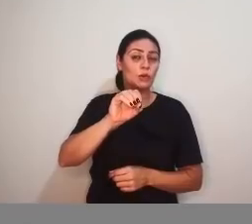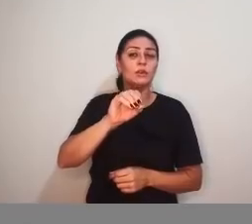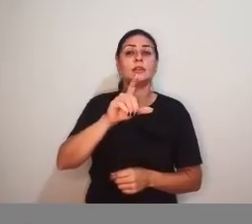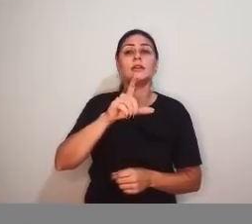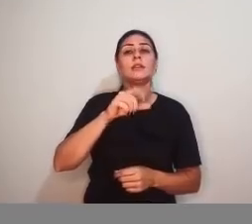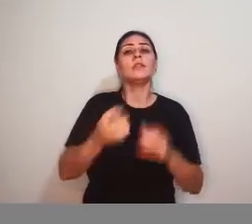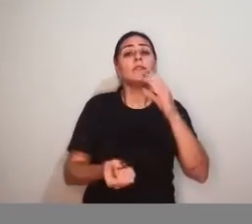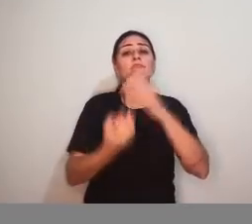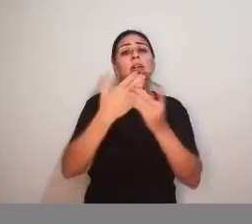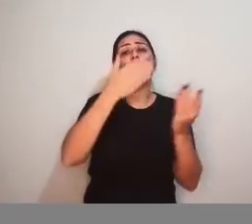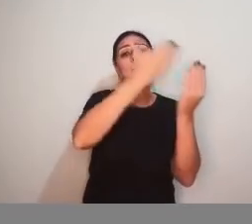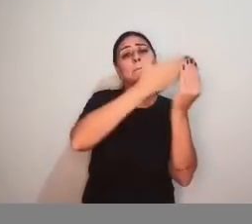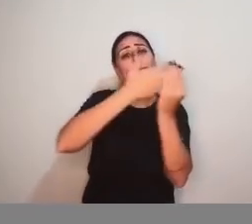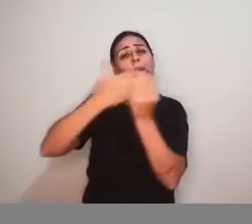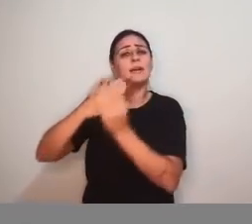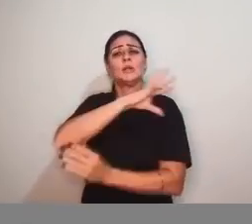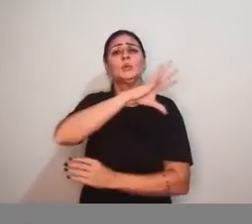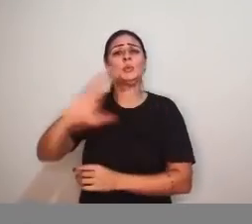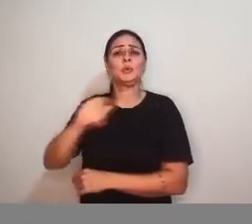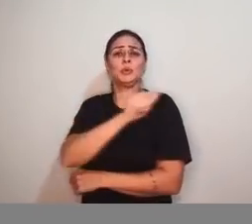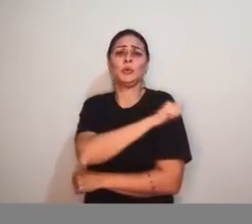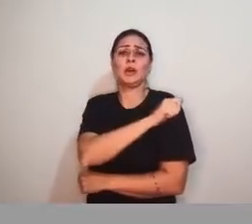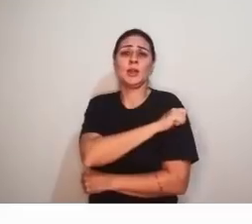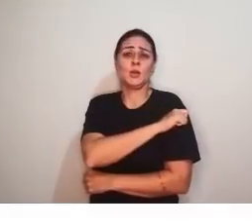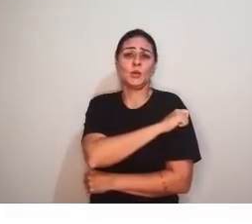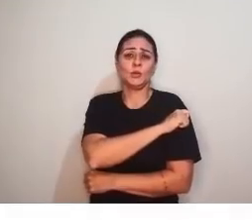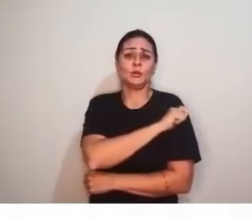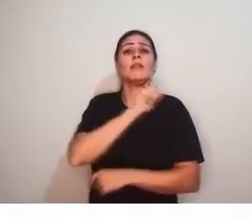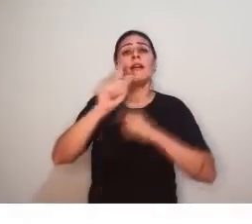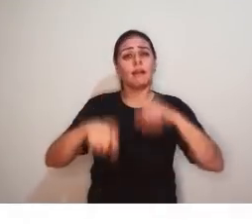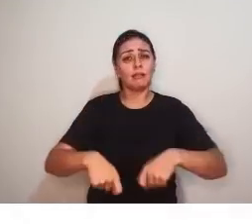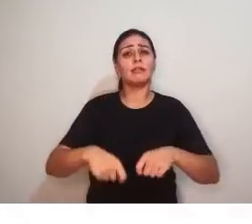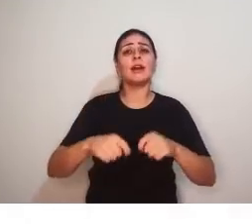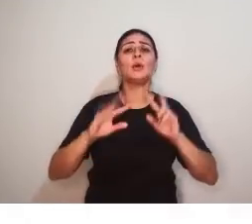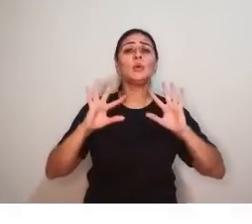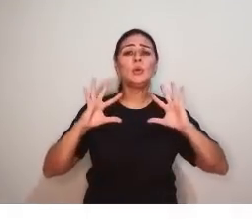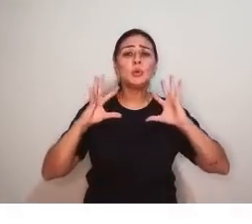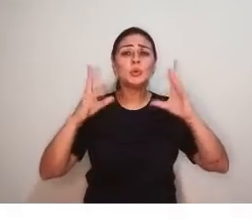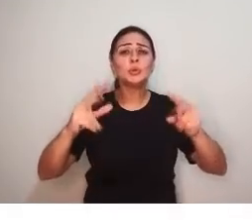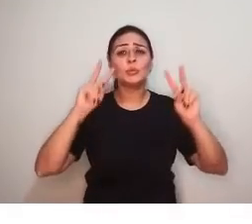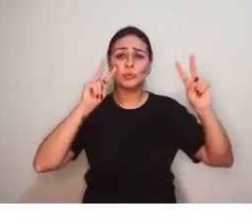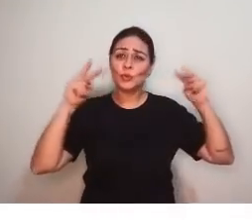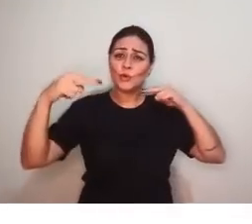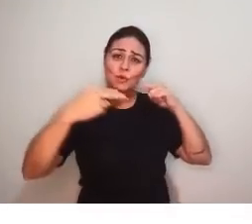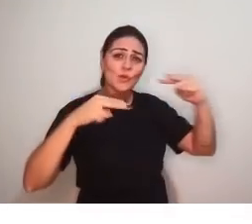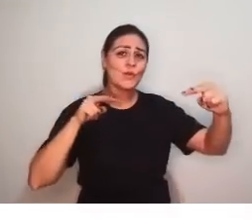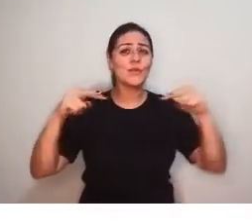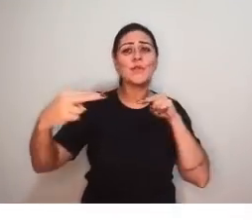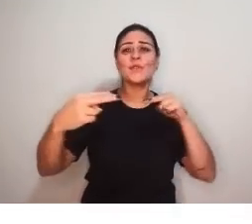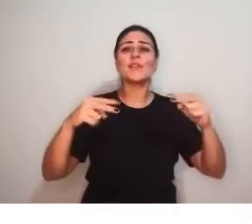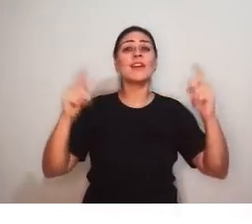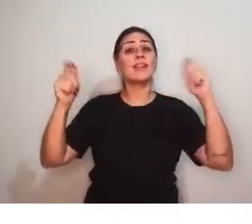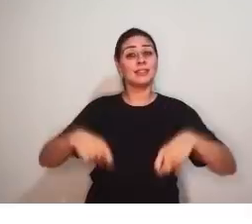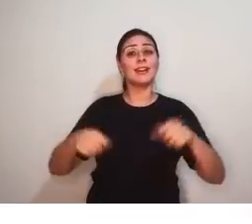Pedro, né? Aí você vai criando aqui as pastinhas para todos os alunos aqui. Aí você compartilha essas pastinhas